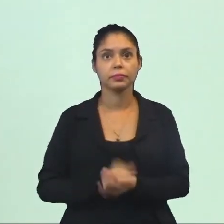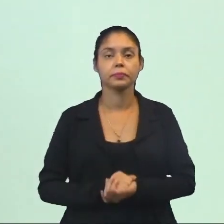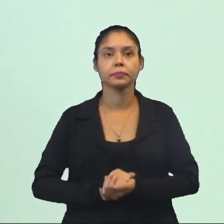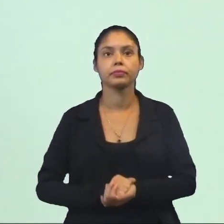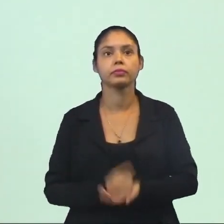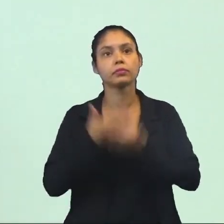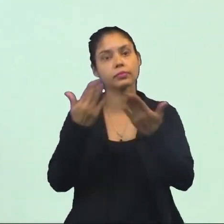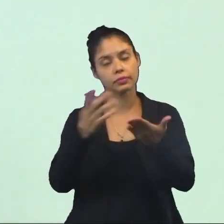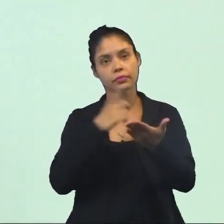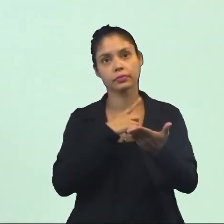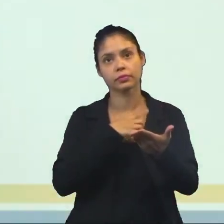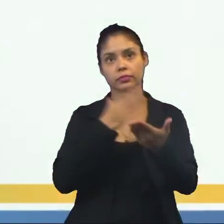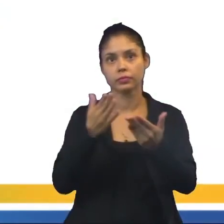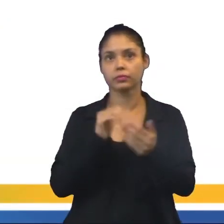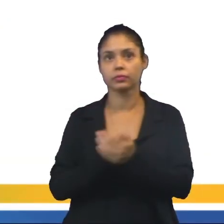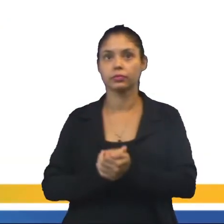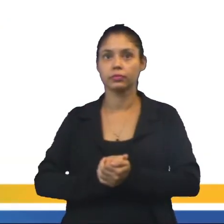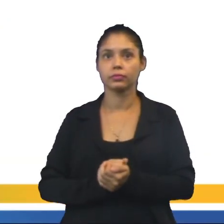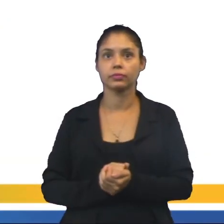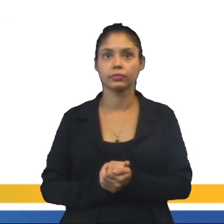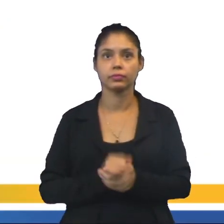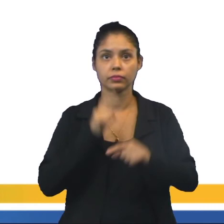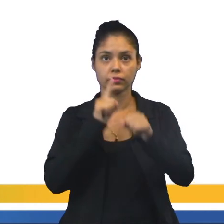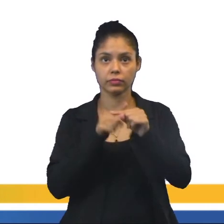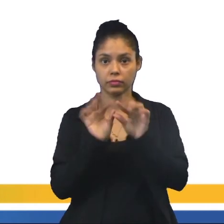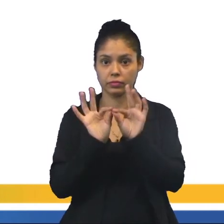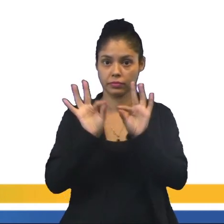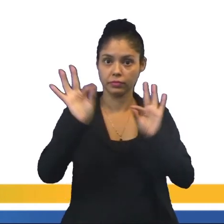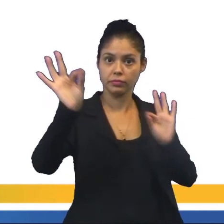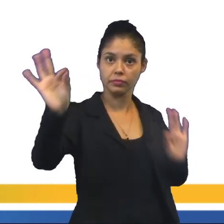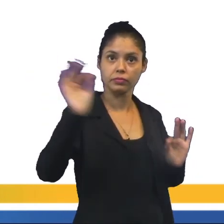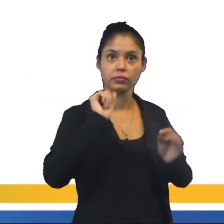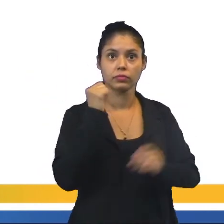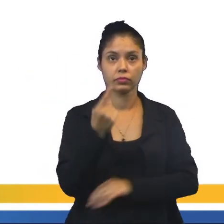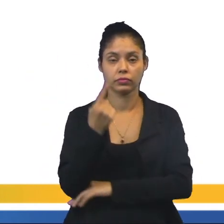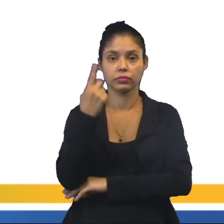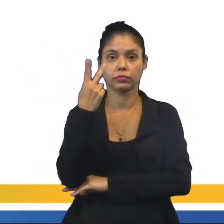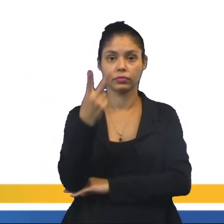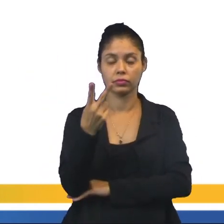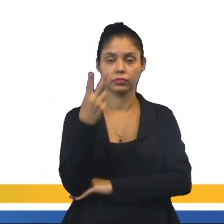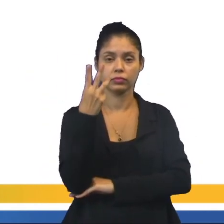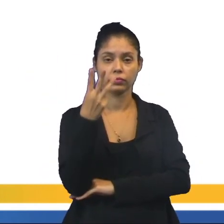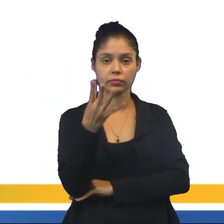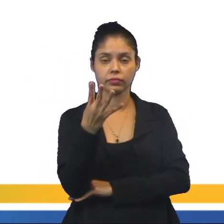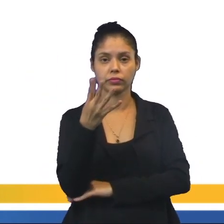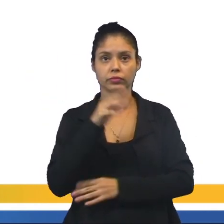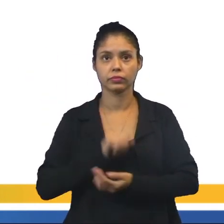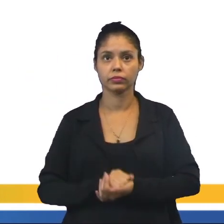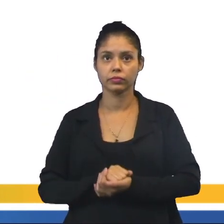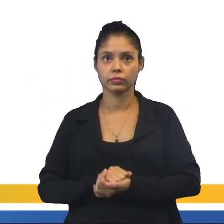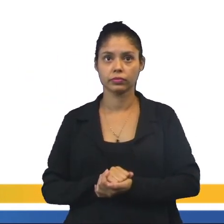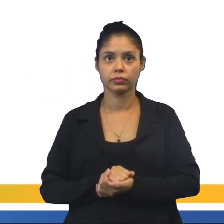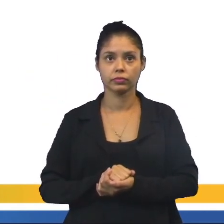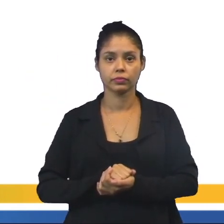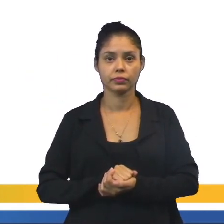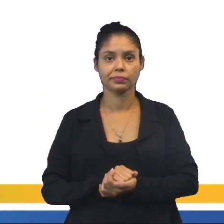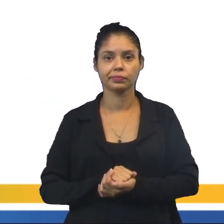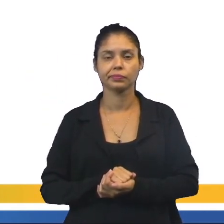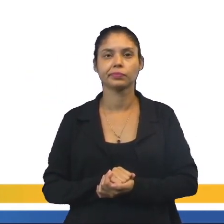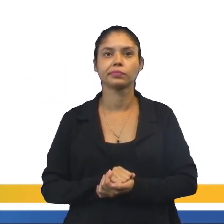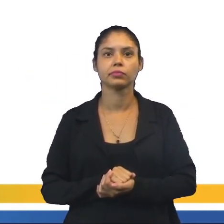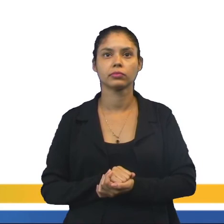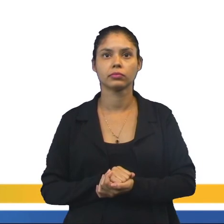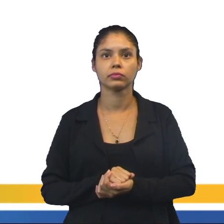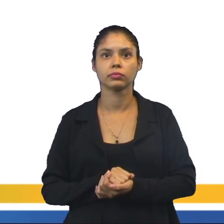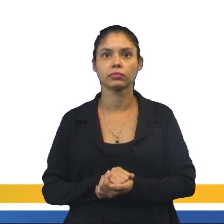e tem mais isso aí ó é o mais extenso né ou dois três quatro e